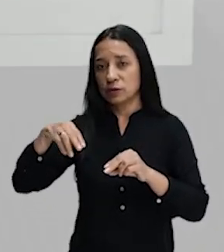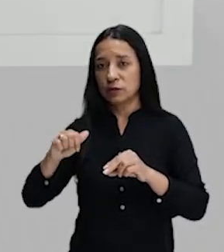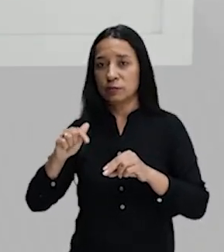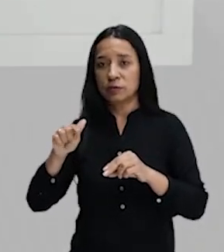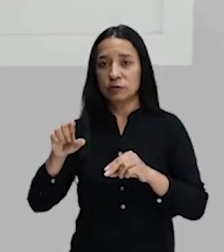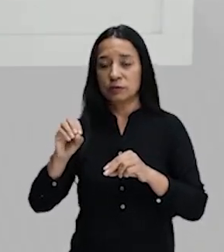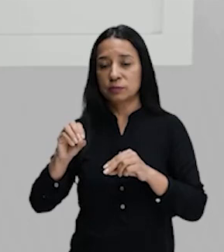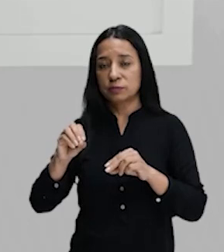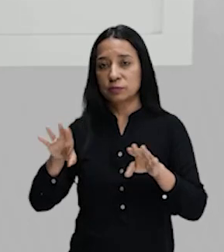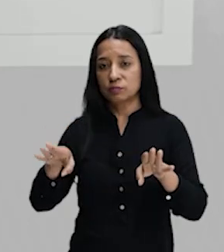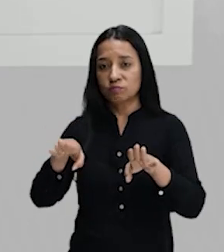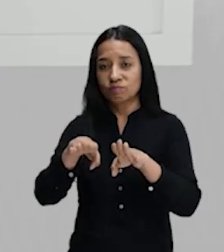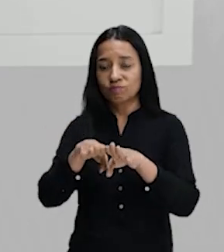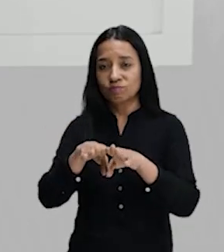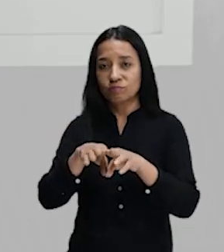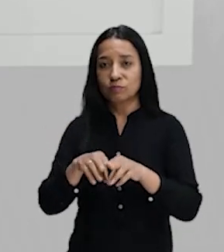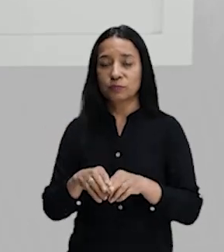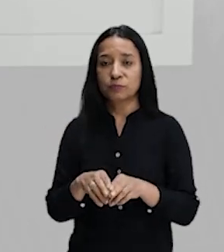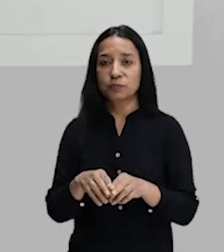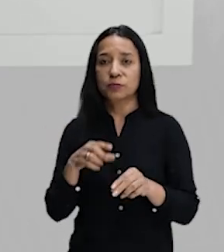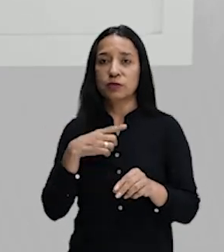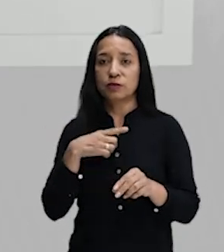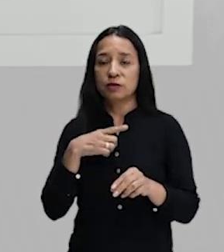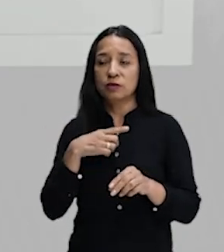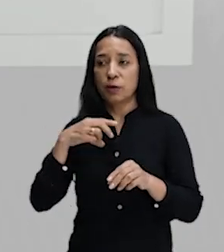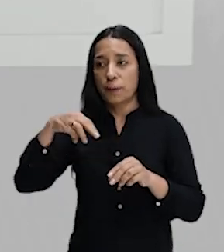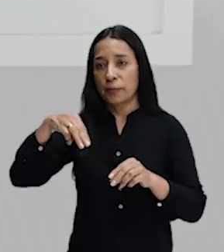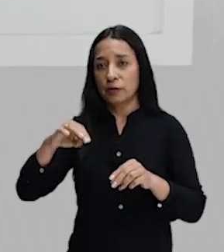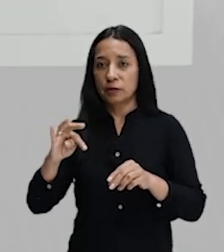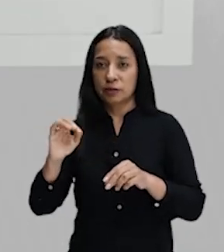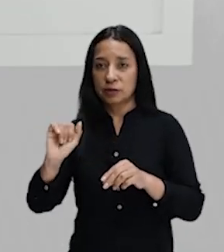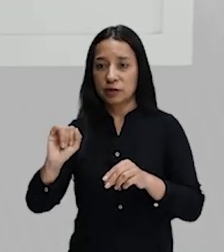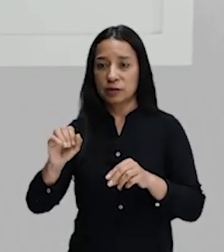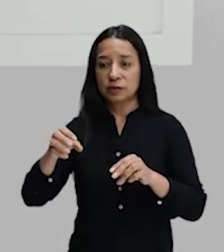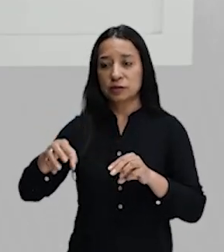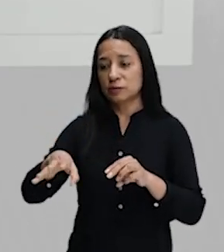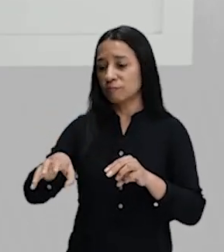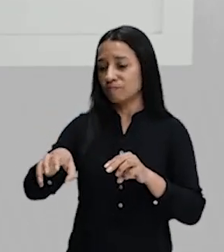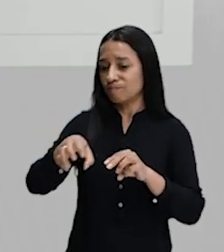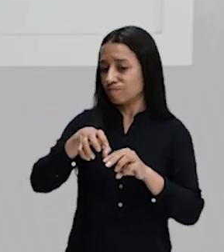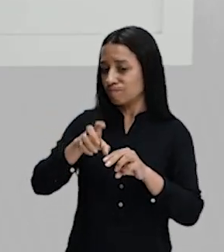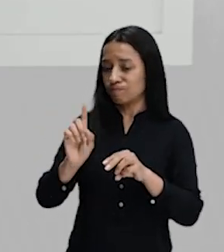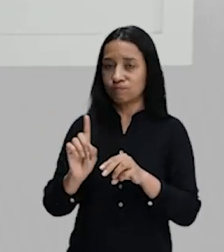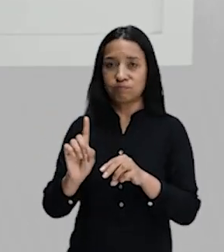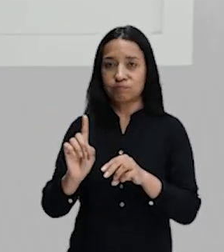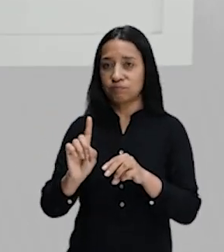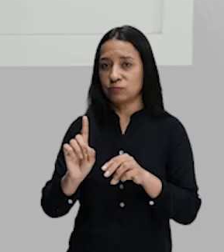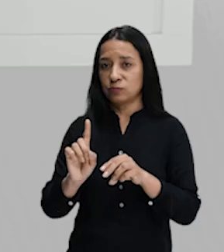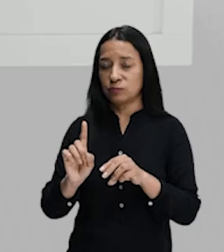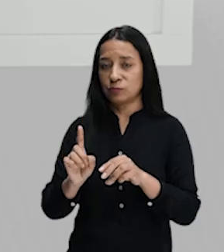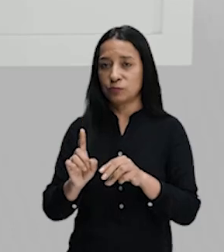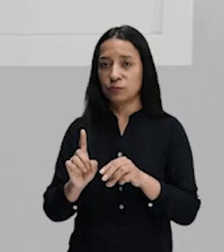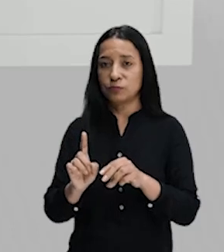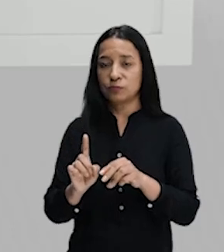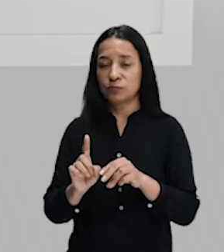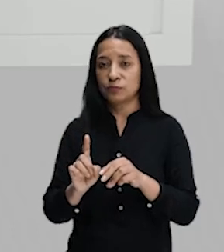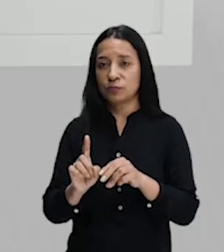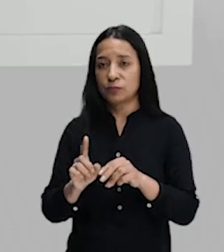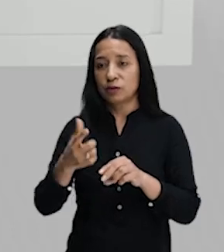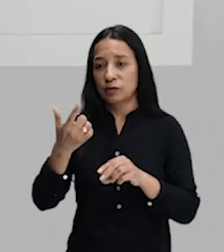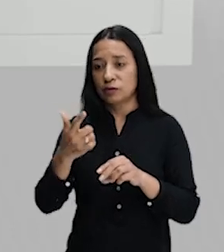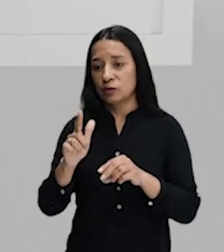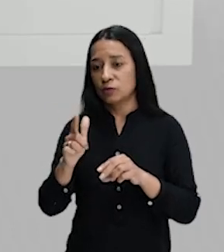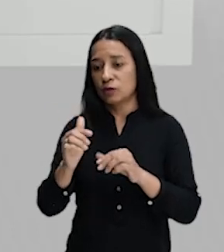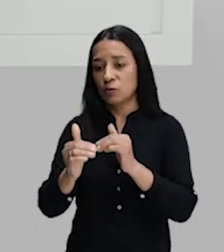outros não. Tem metais que, por exemplo, eles não são atraídos por ímã. Tá certo? Então eles não têm